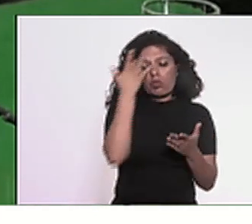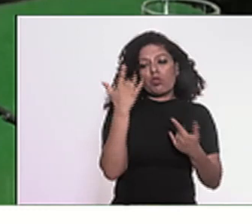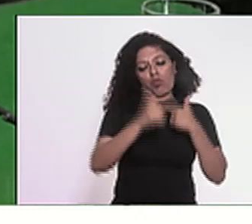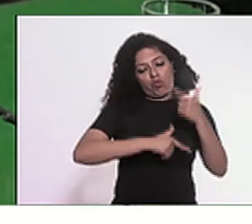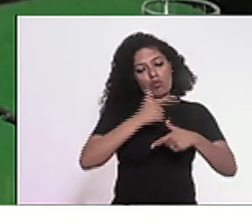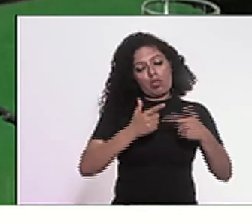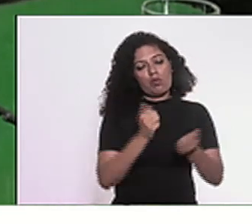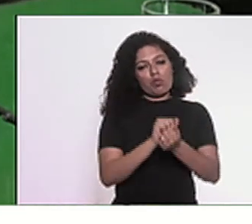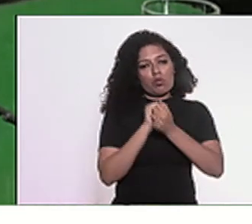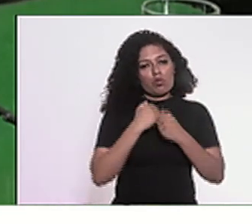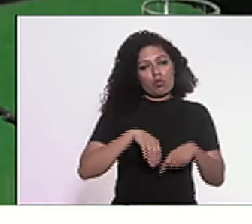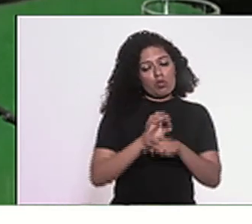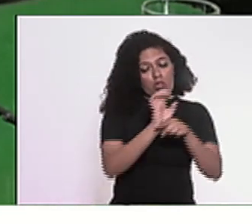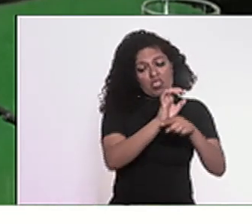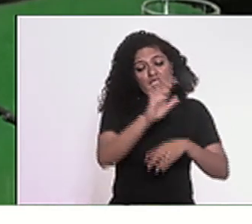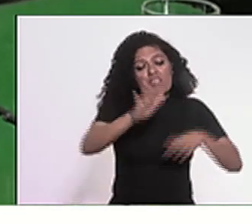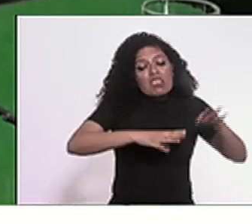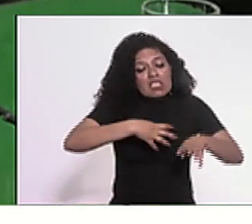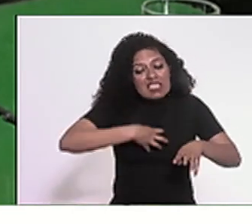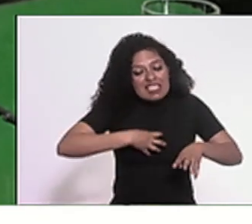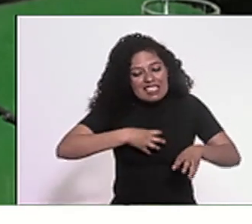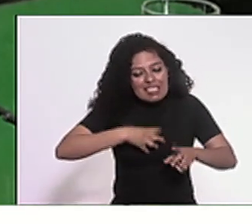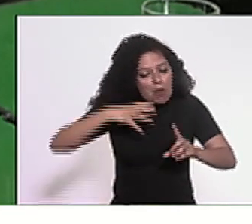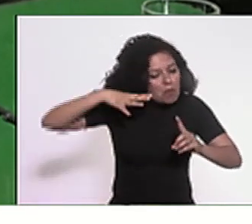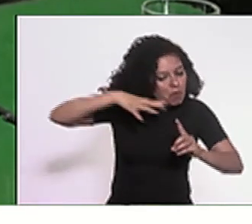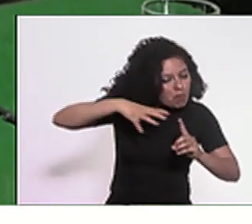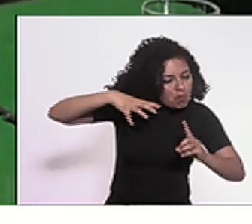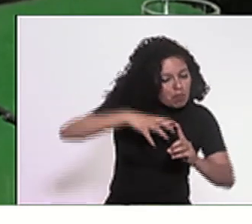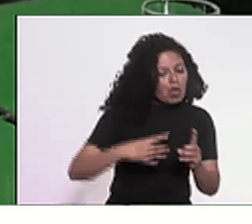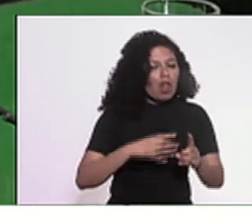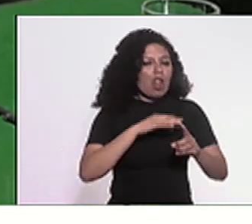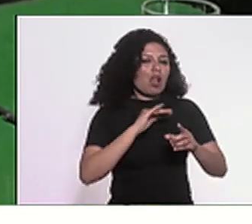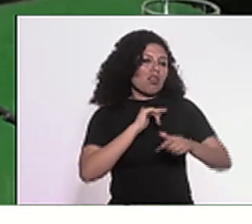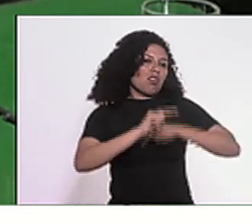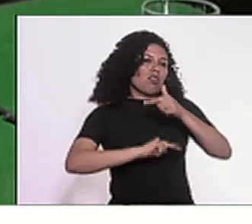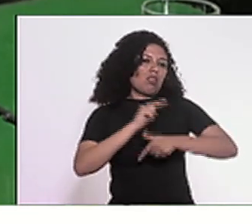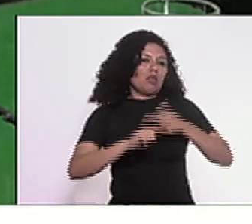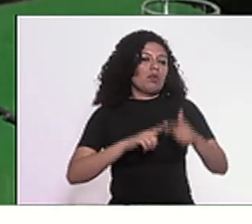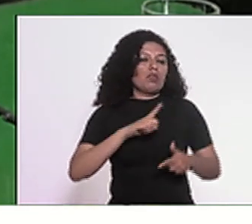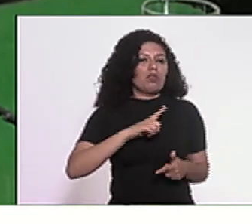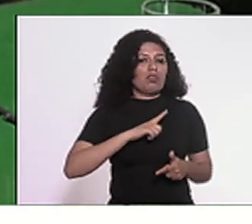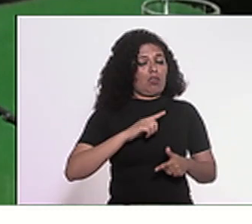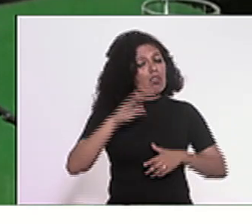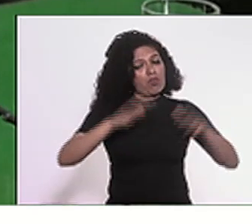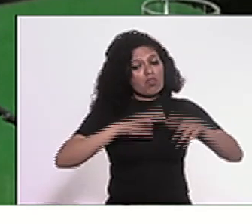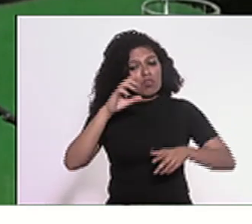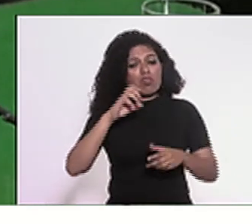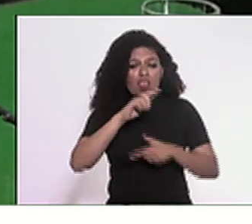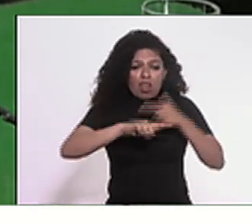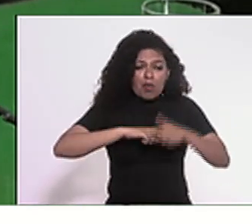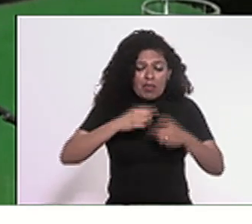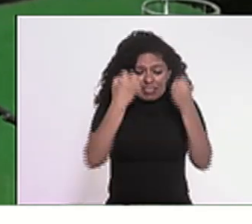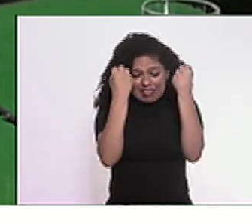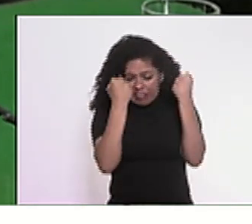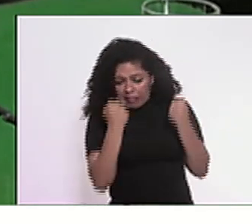muitas das vezes, assediados no seu ambiente de trabalho, o que dificulta muito o exercício da sua função.